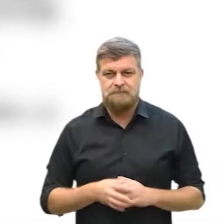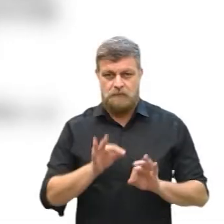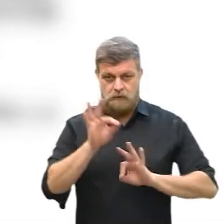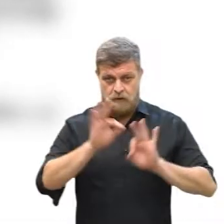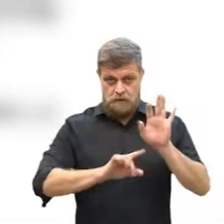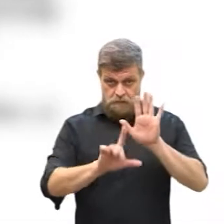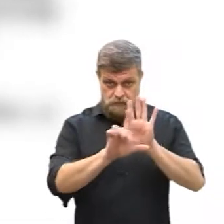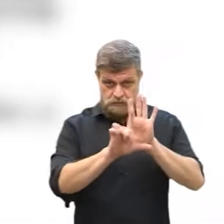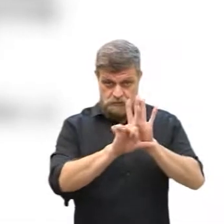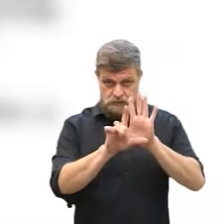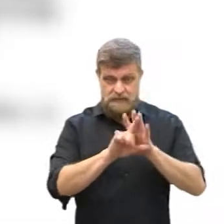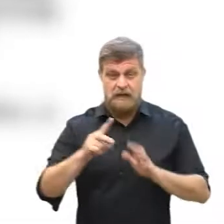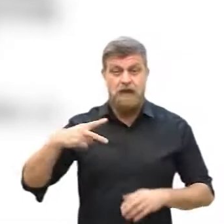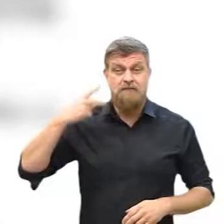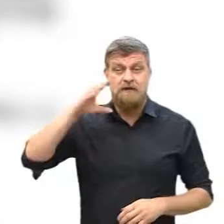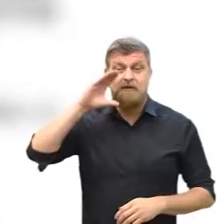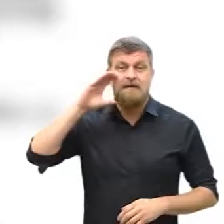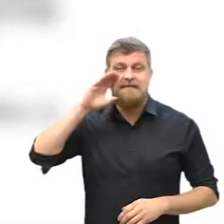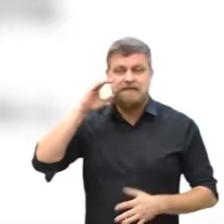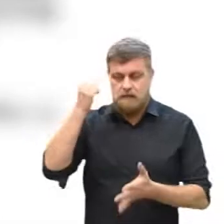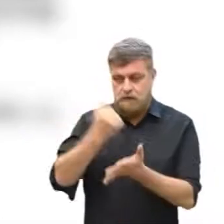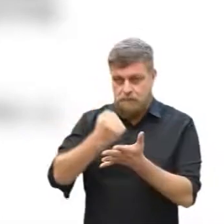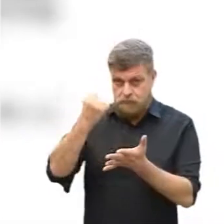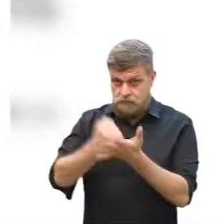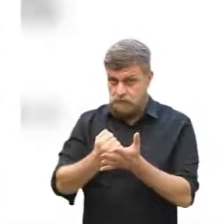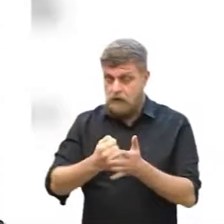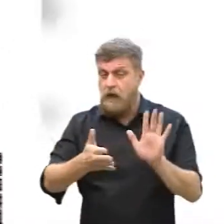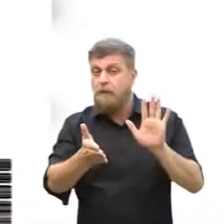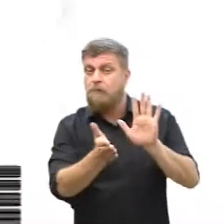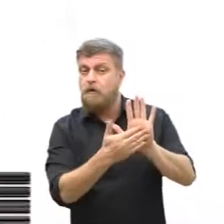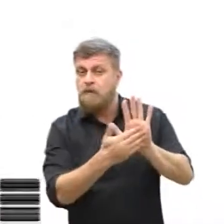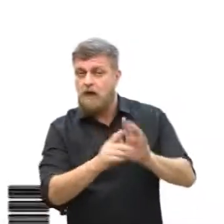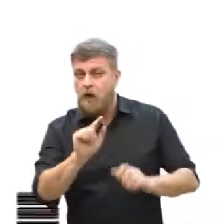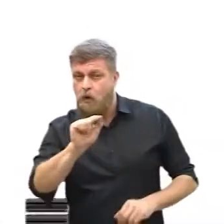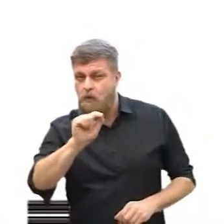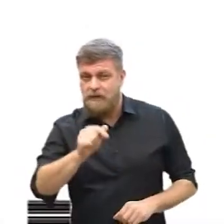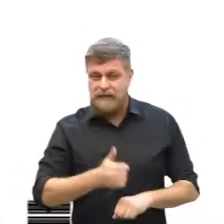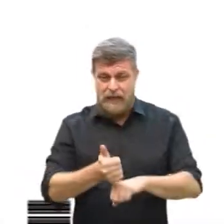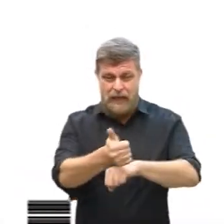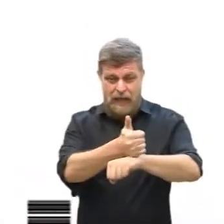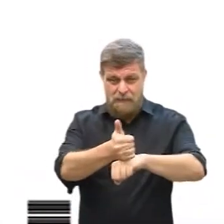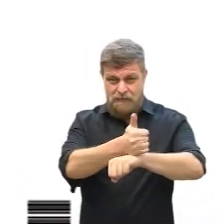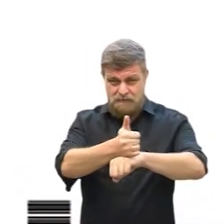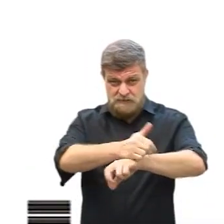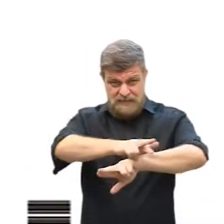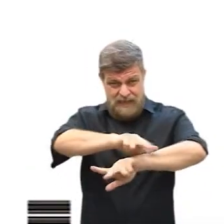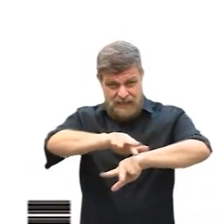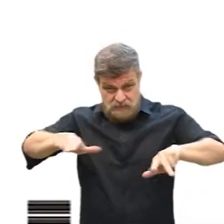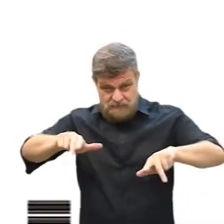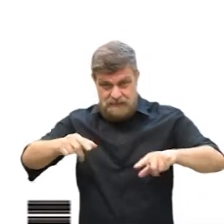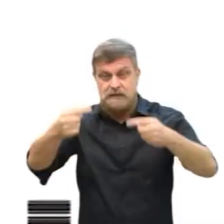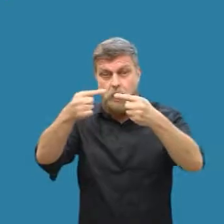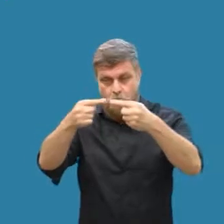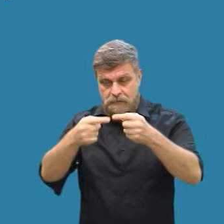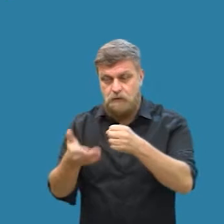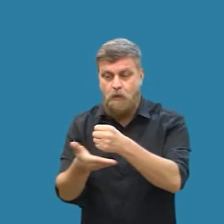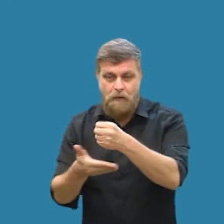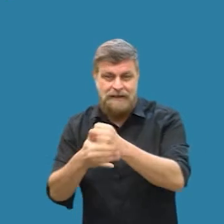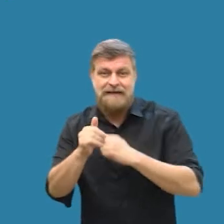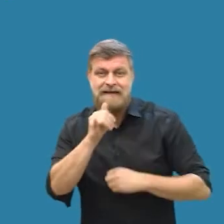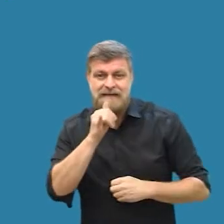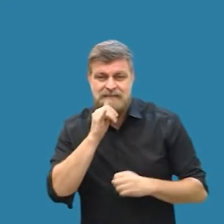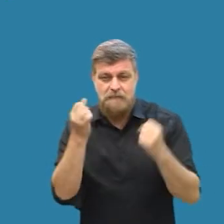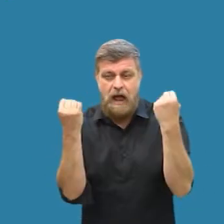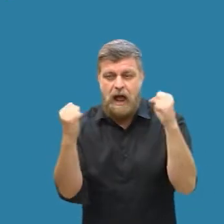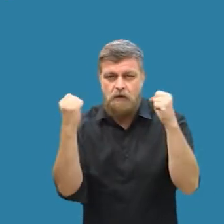O projeto de lei que o vereador Luiz Cirilo protocolou propõe que diferentes atividades sejam classificadas como essenciais.